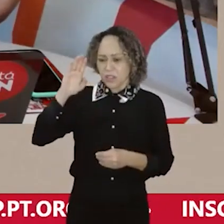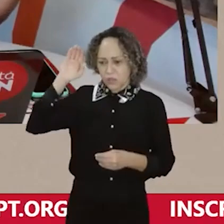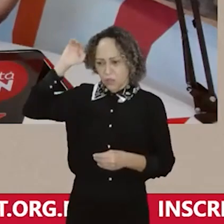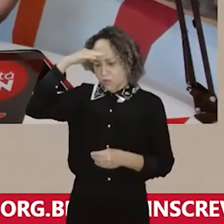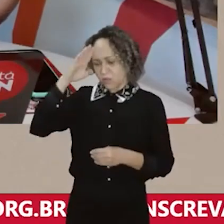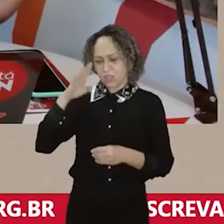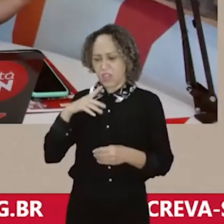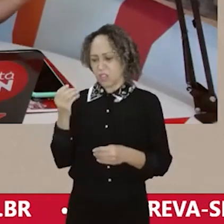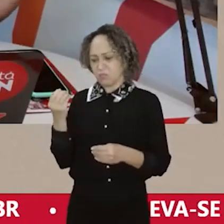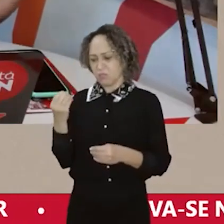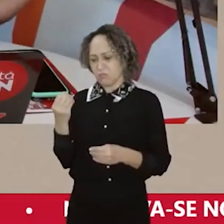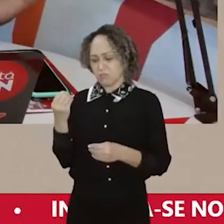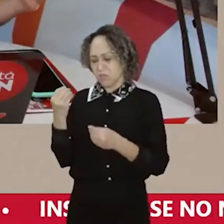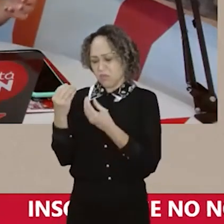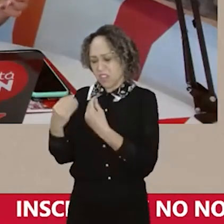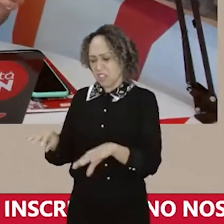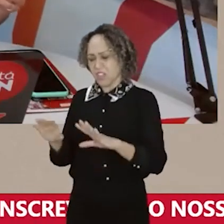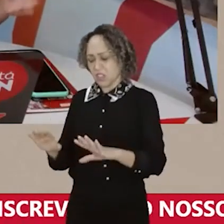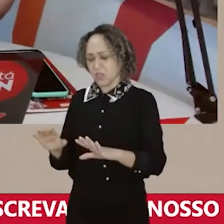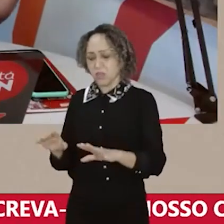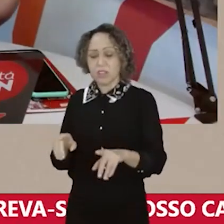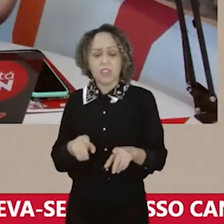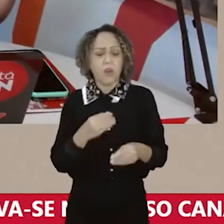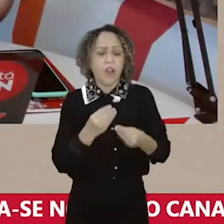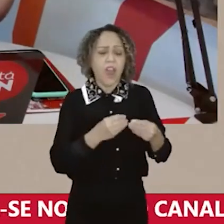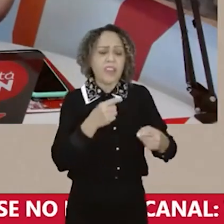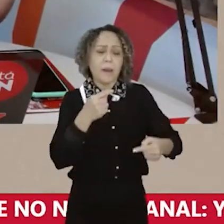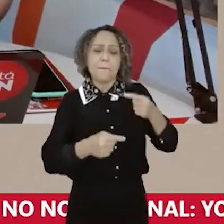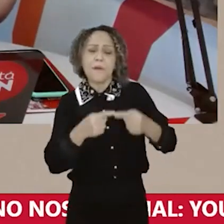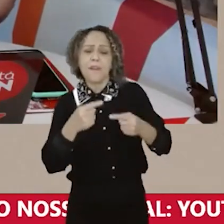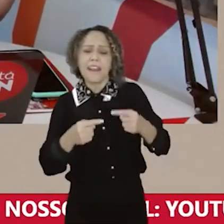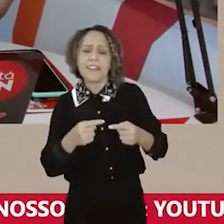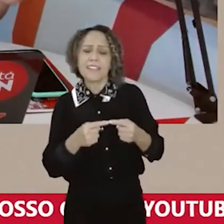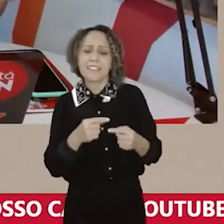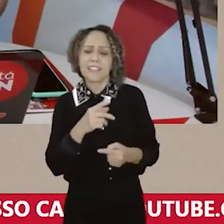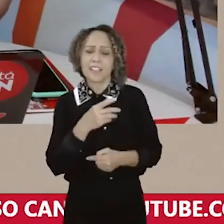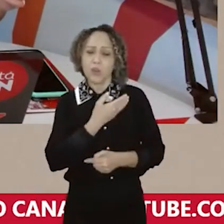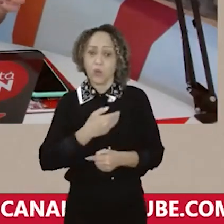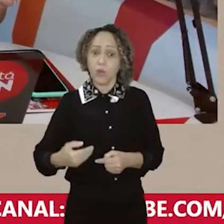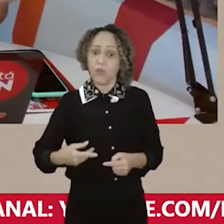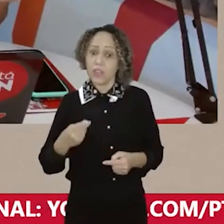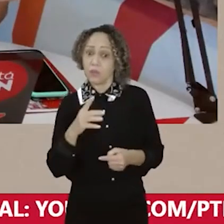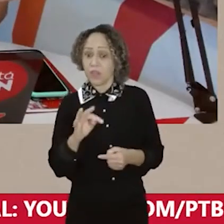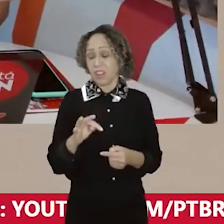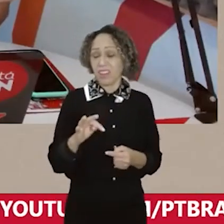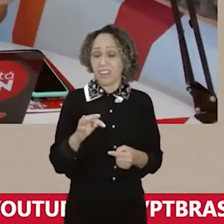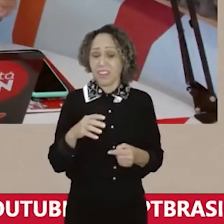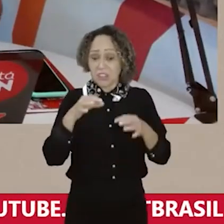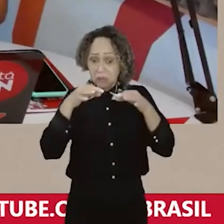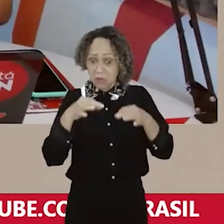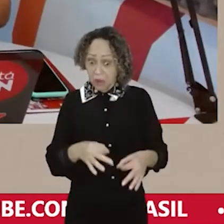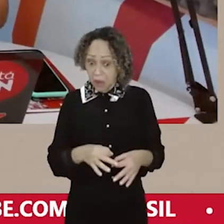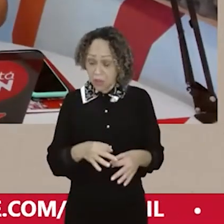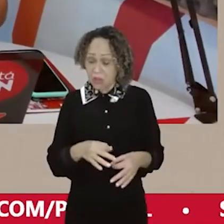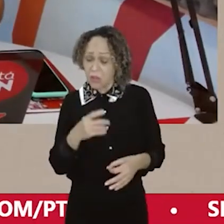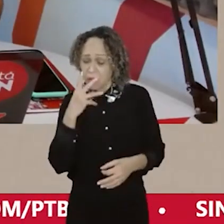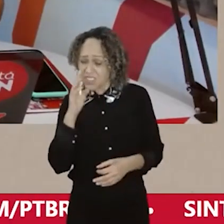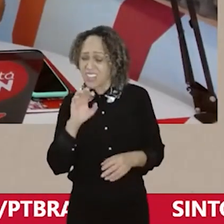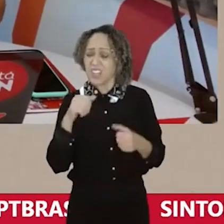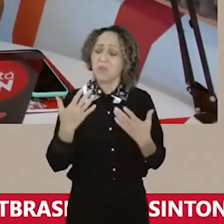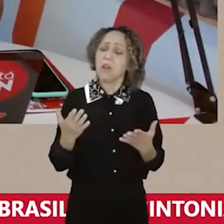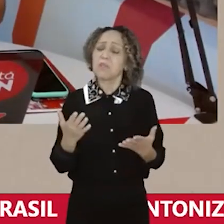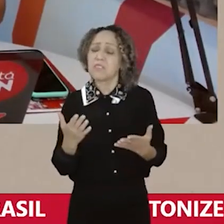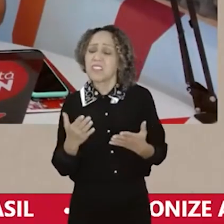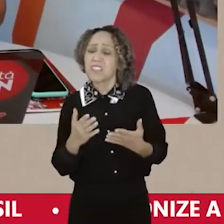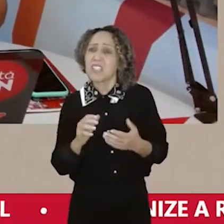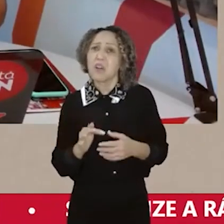ela teria que, de alguma forma, caminhar, né, evoluir? Para onde iria o Bolsa Família, na sua opinião? Qual seria um caminho